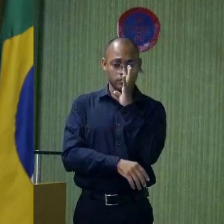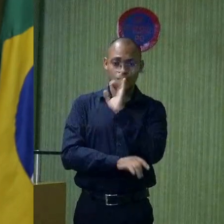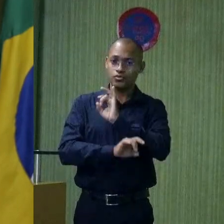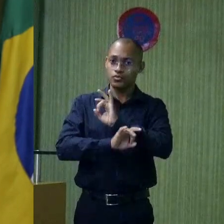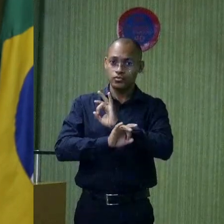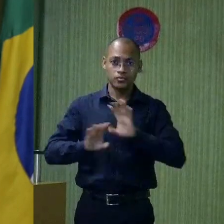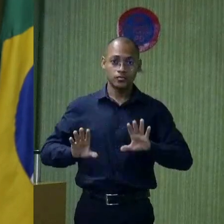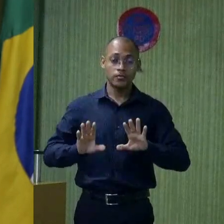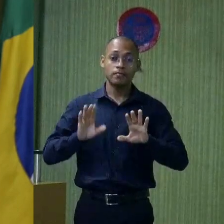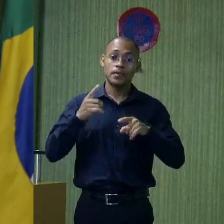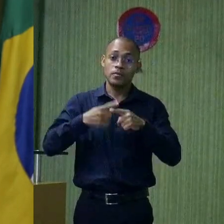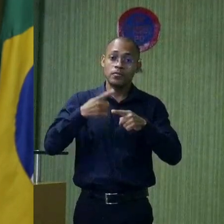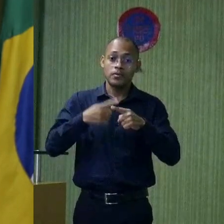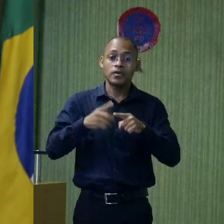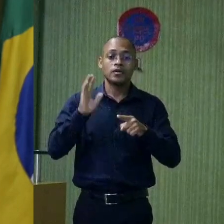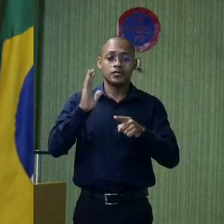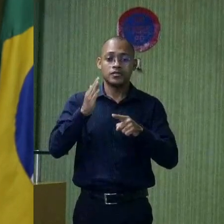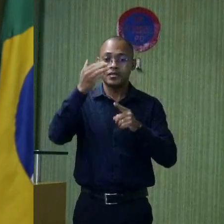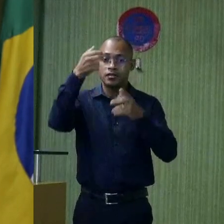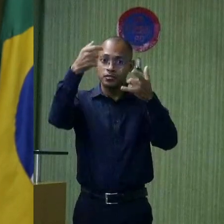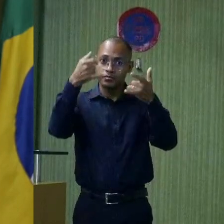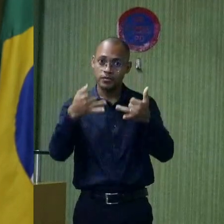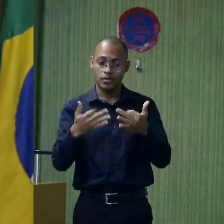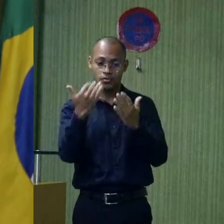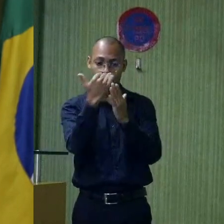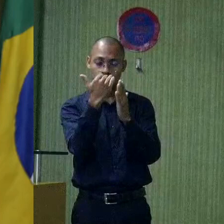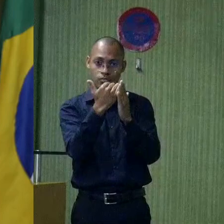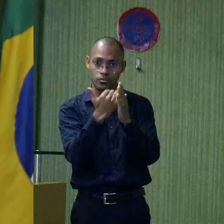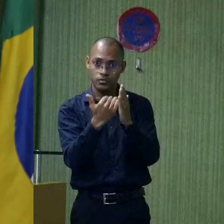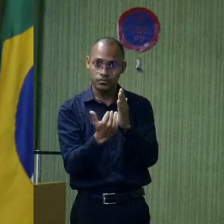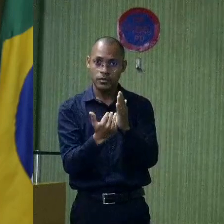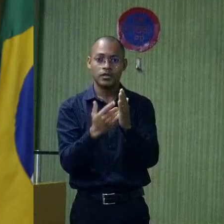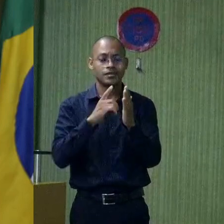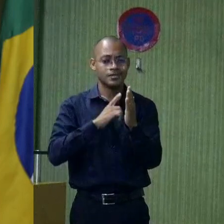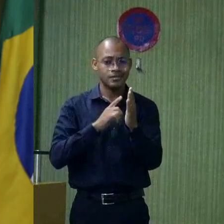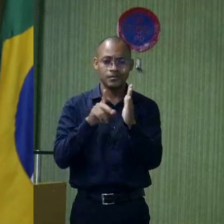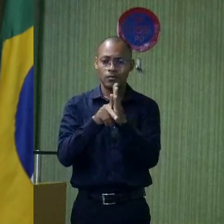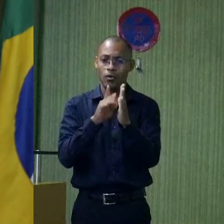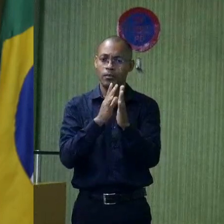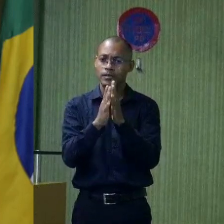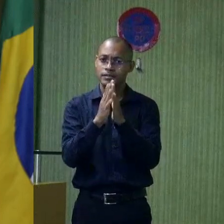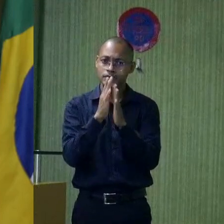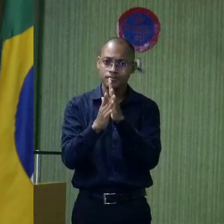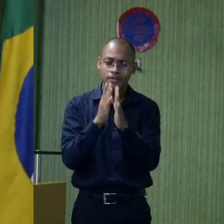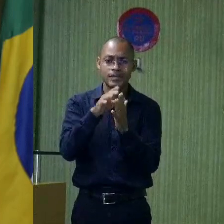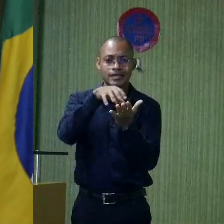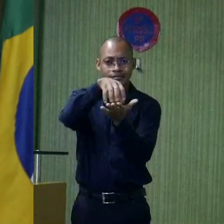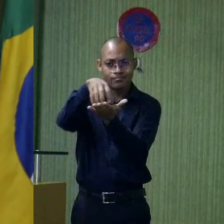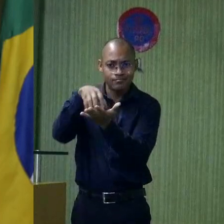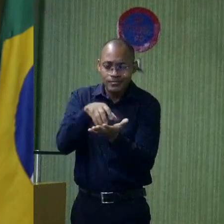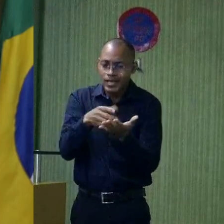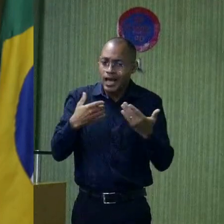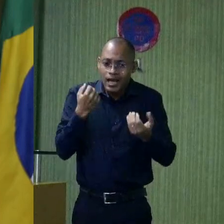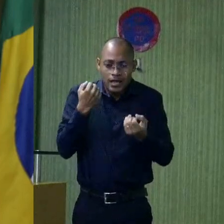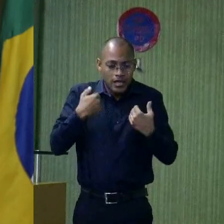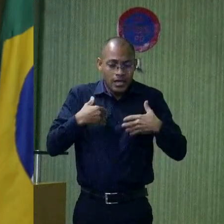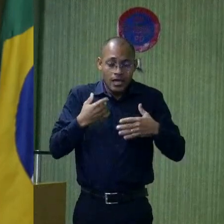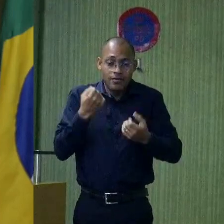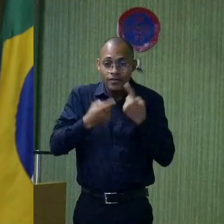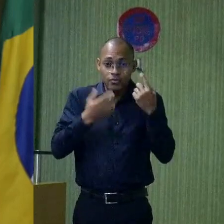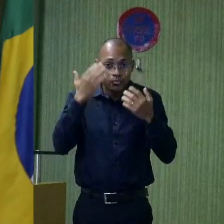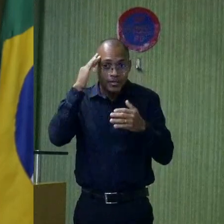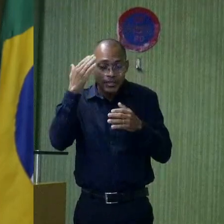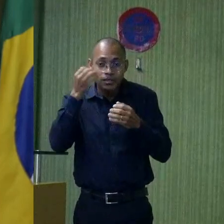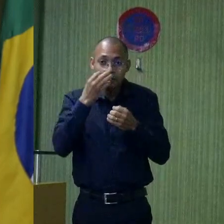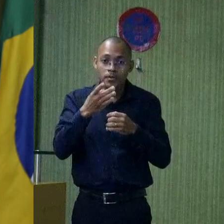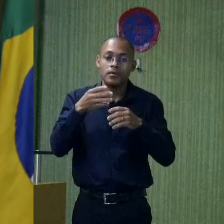mencionei os planos né e as redes estaduais ela tem sua dinâmica que nem sempre a gente consegue entender bem então é importante